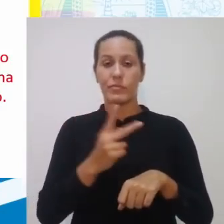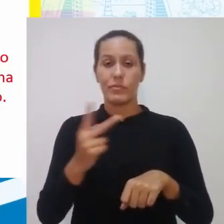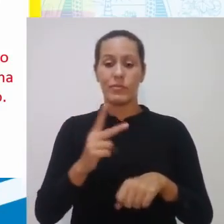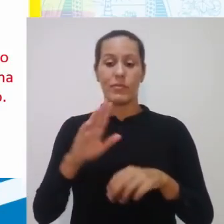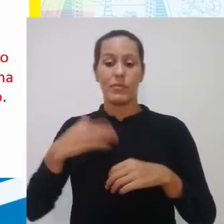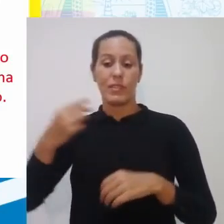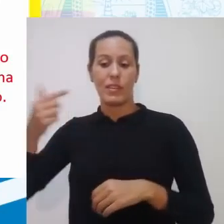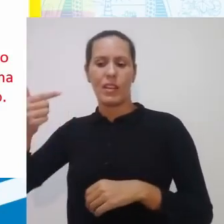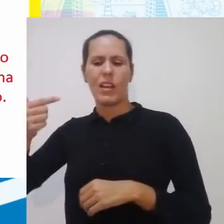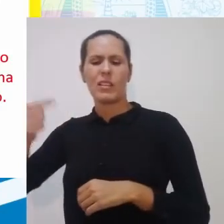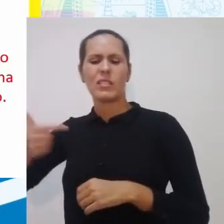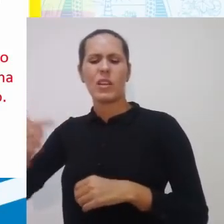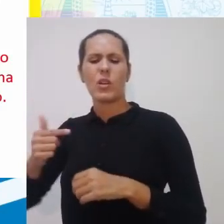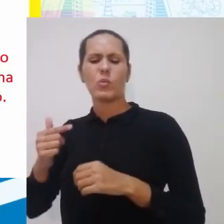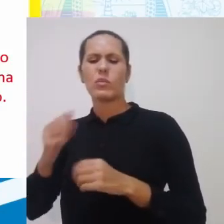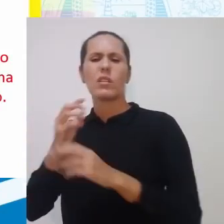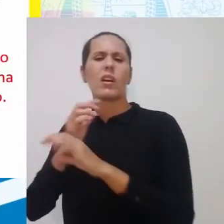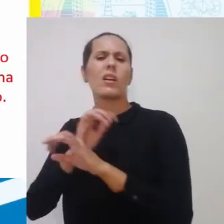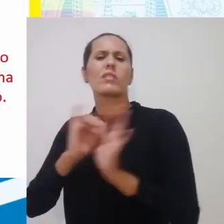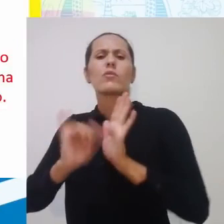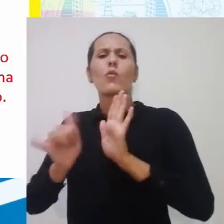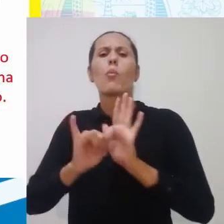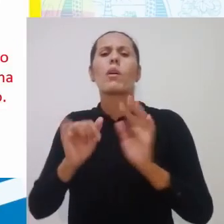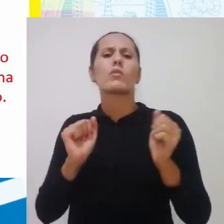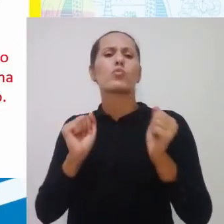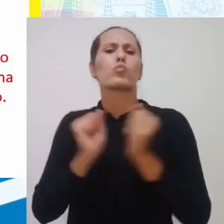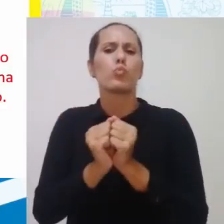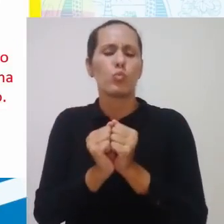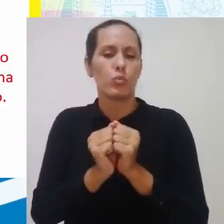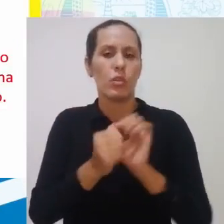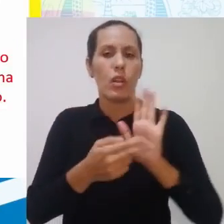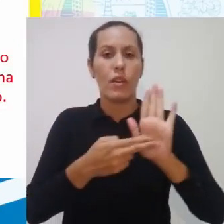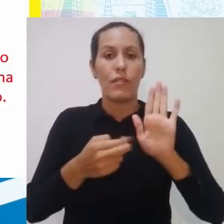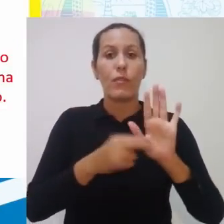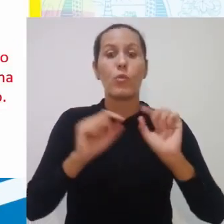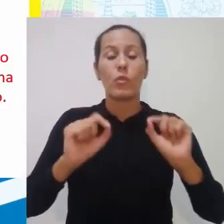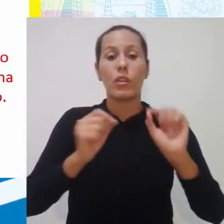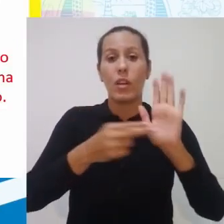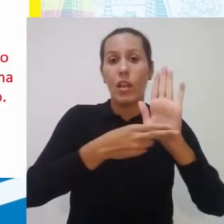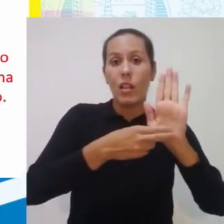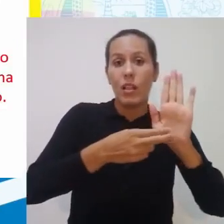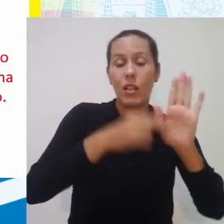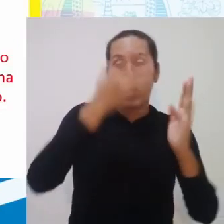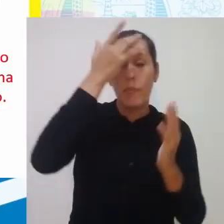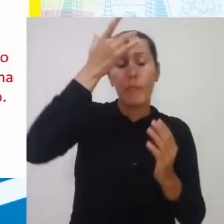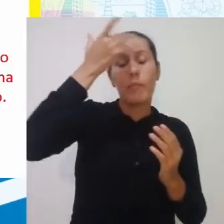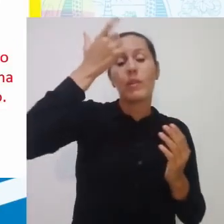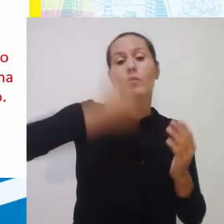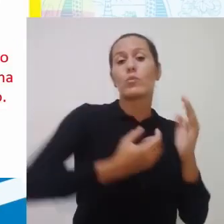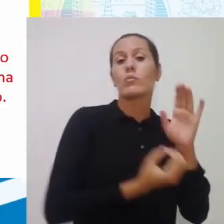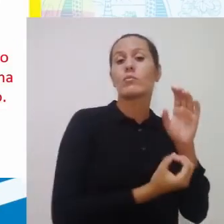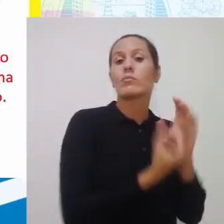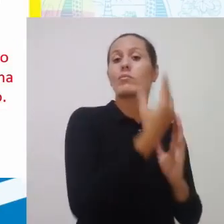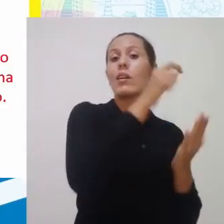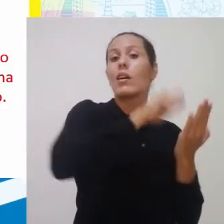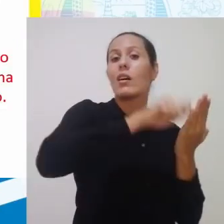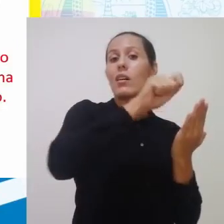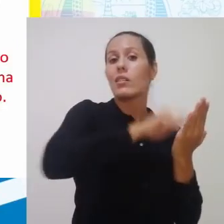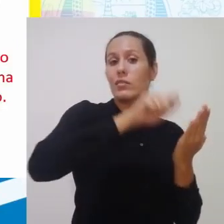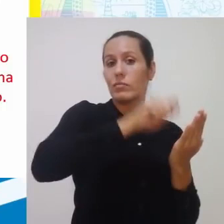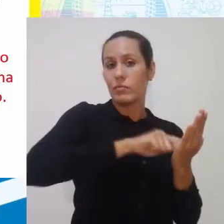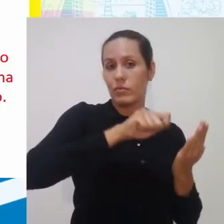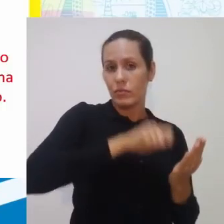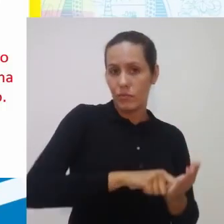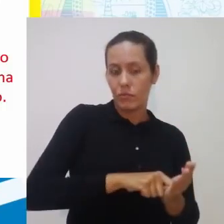são as informações que vêm junto com a fonte? A fonte, lembre-se, é o autor do texto original